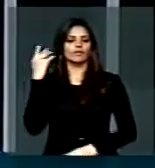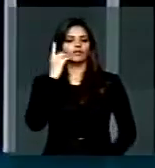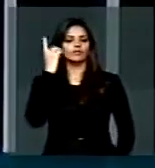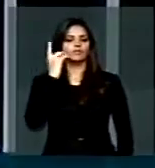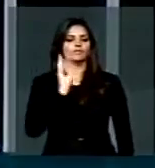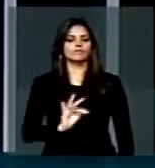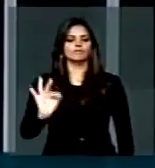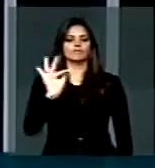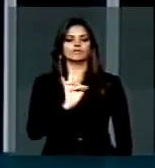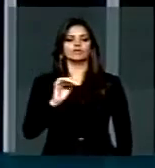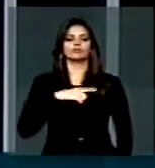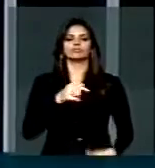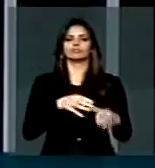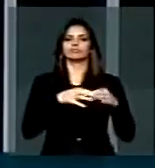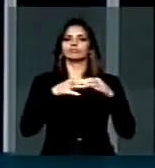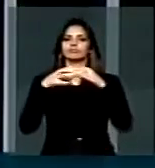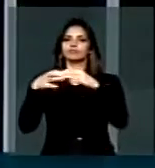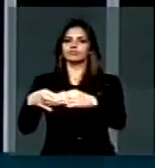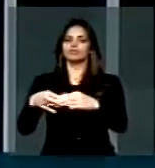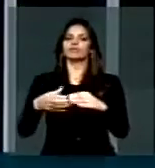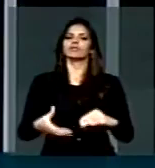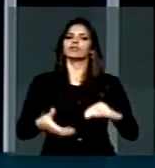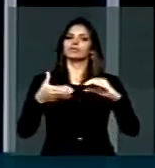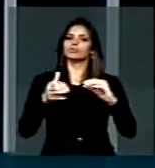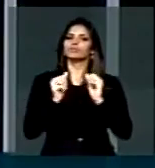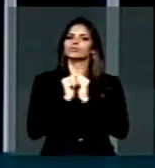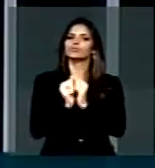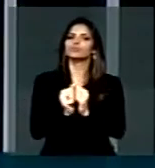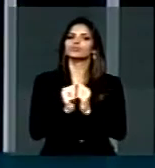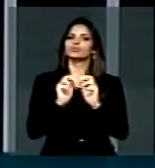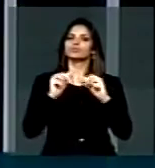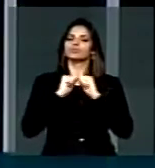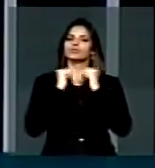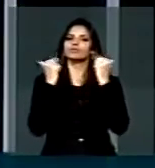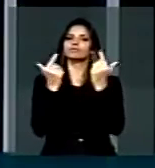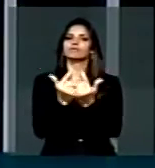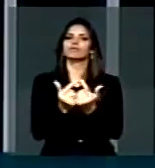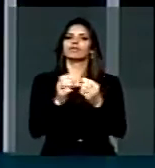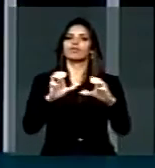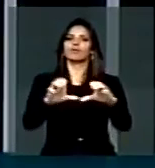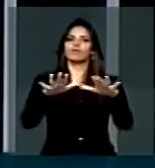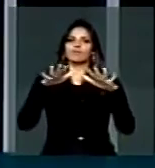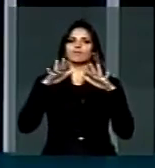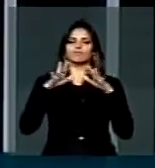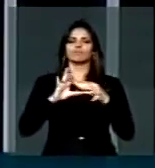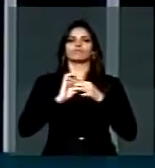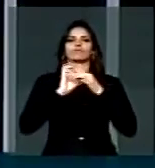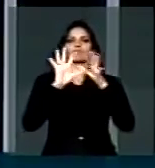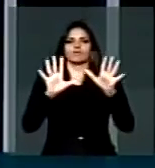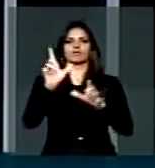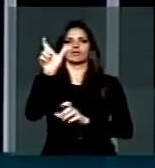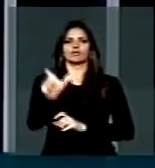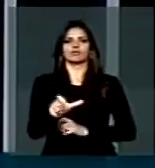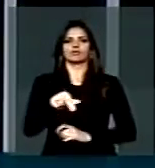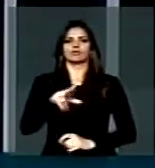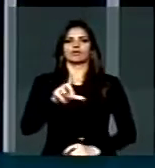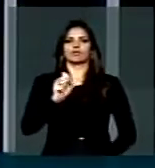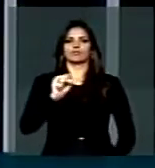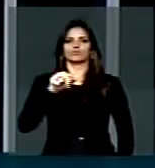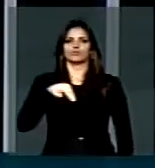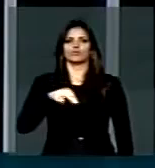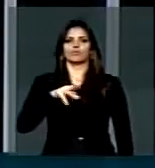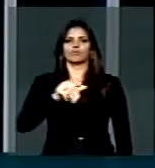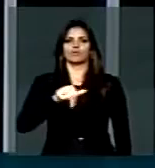federal, levamos o Congresso Nacional, reunido em Assembleia Constituinte, a pedir a libertação de Nelson Mandela,